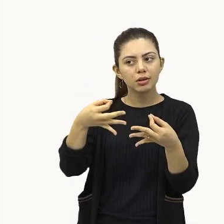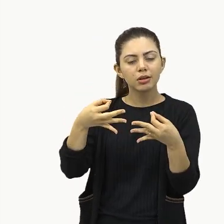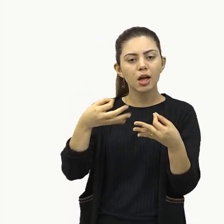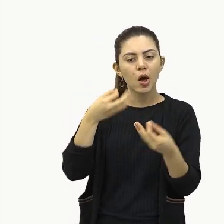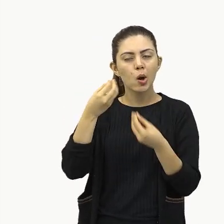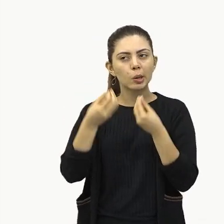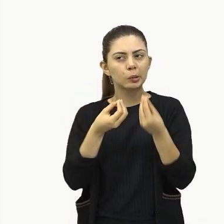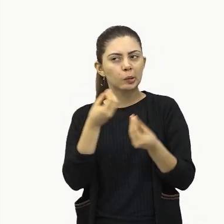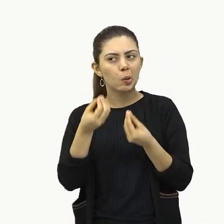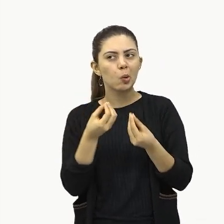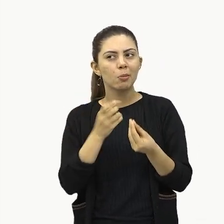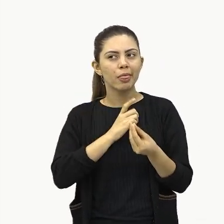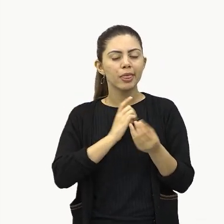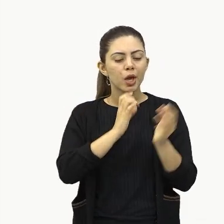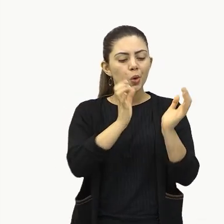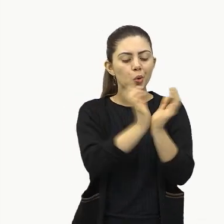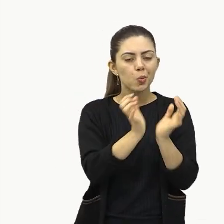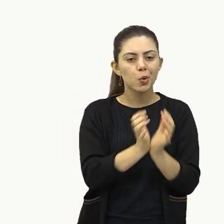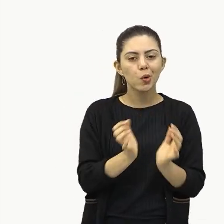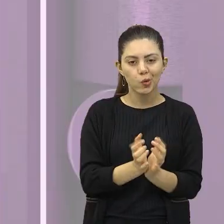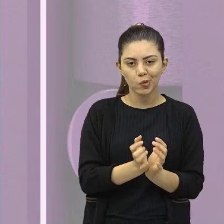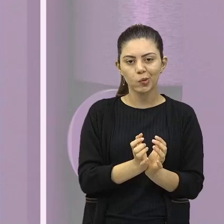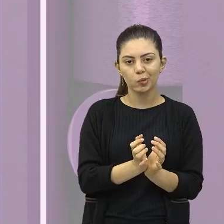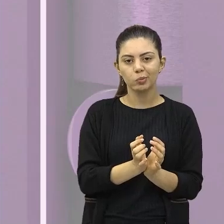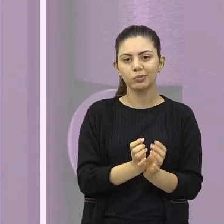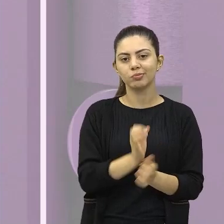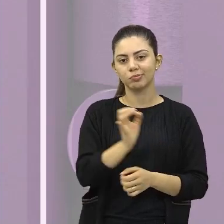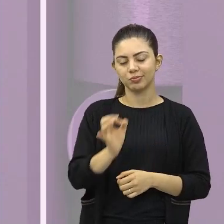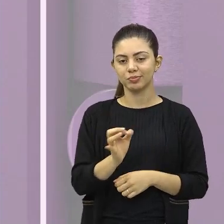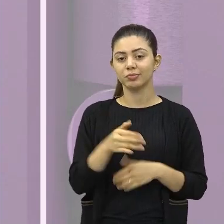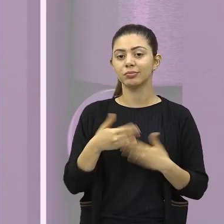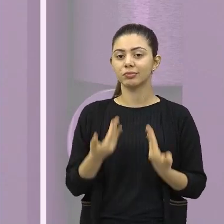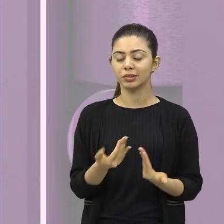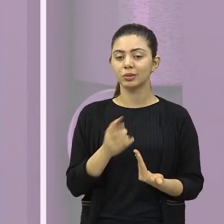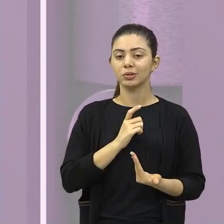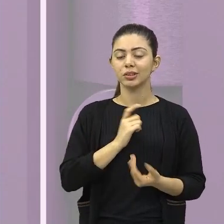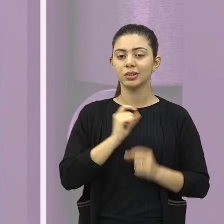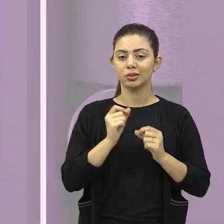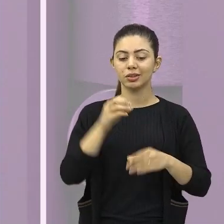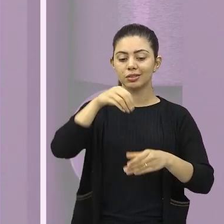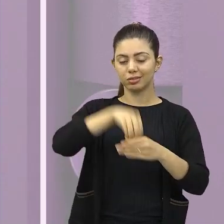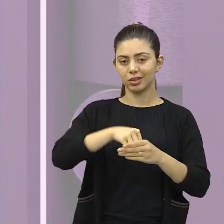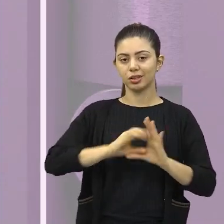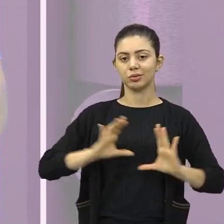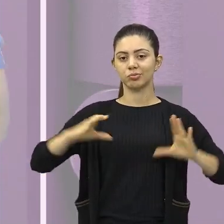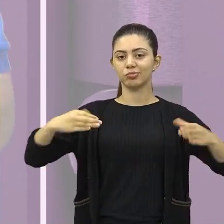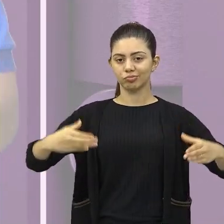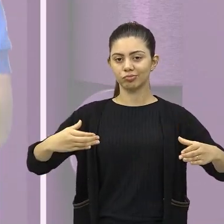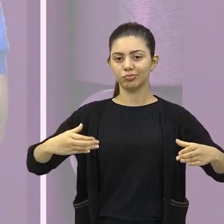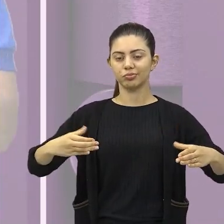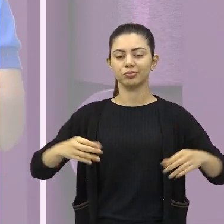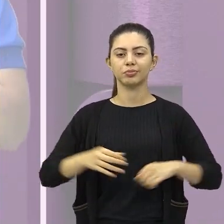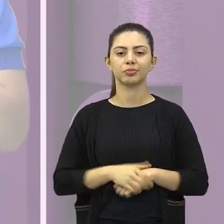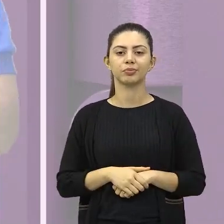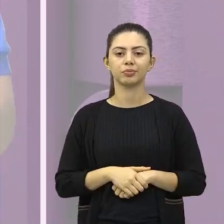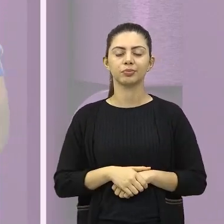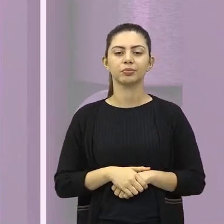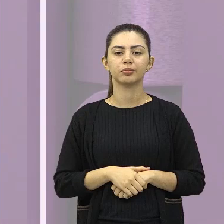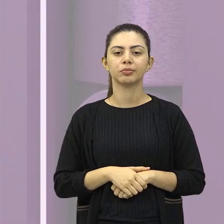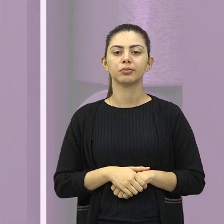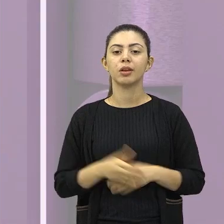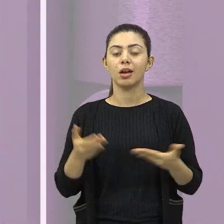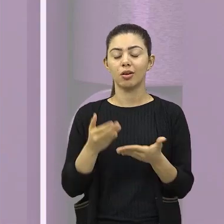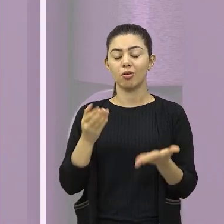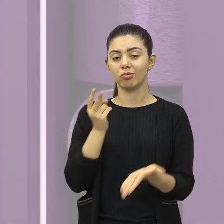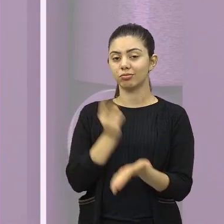de subconjunto e perceber que é considerado subconjunto quando o conjunto mora dentro lá do outro. Mas